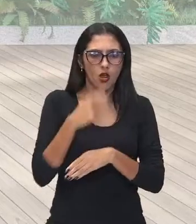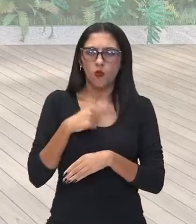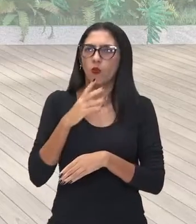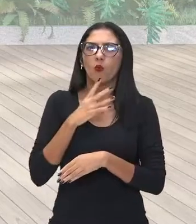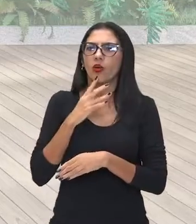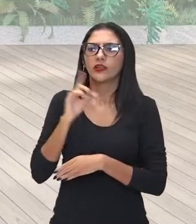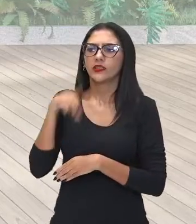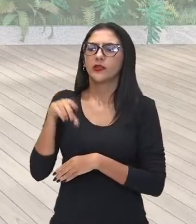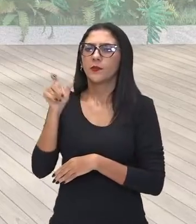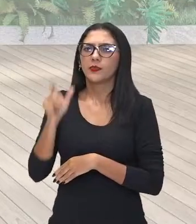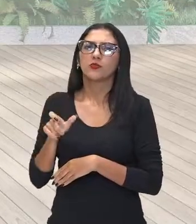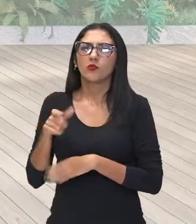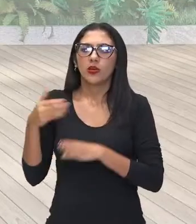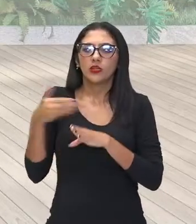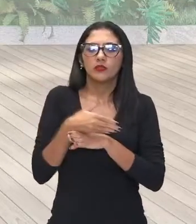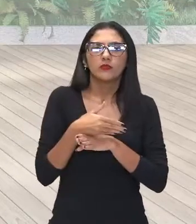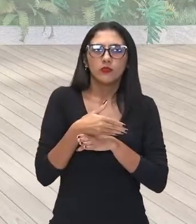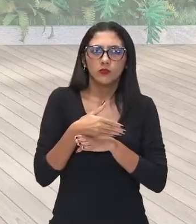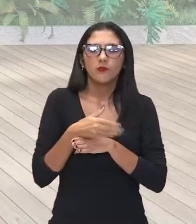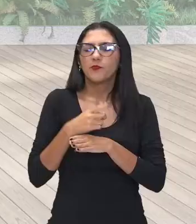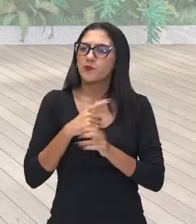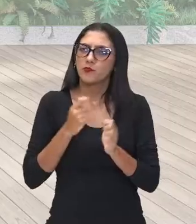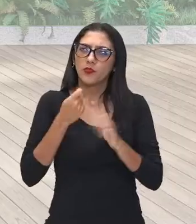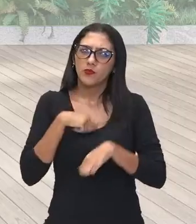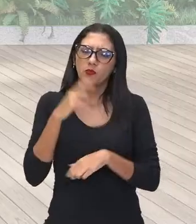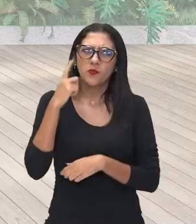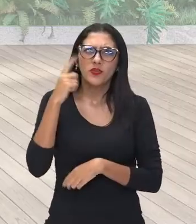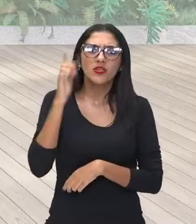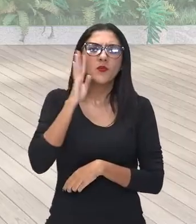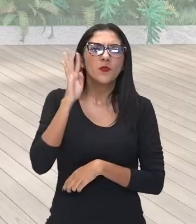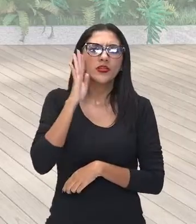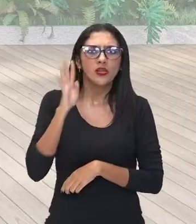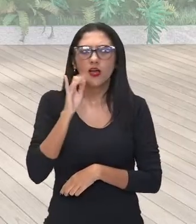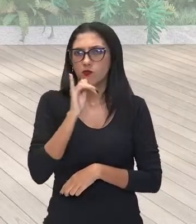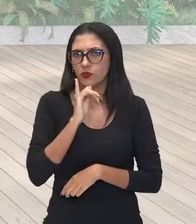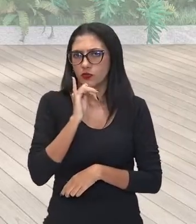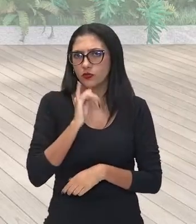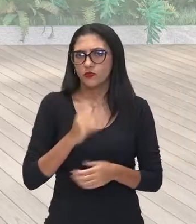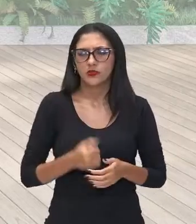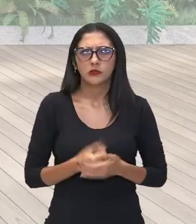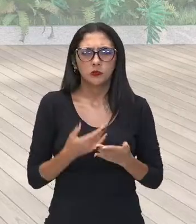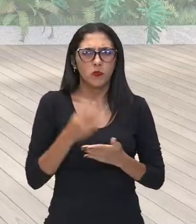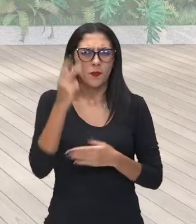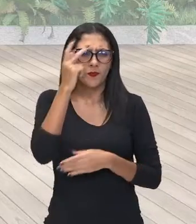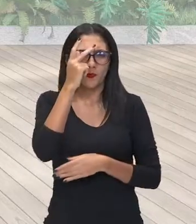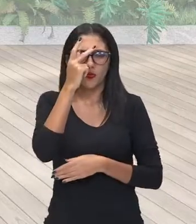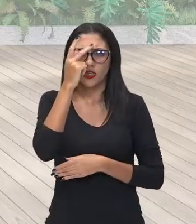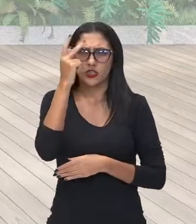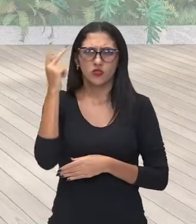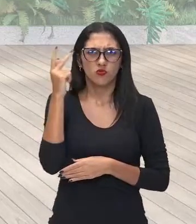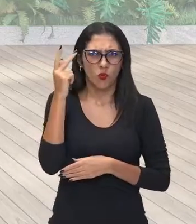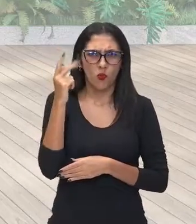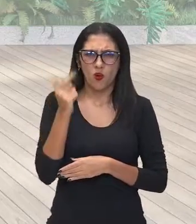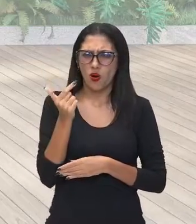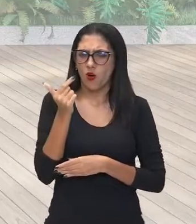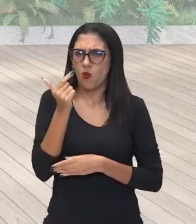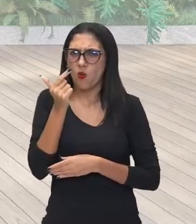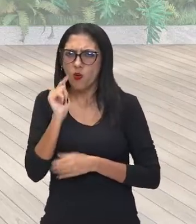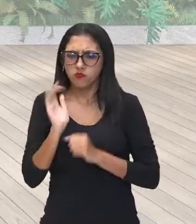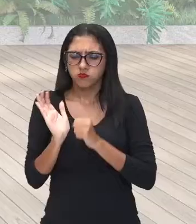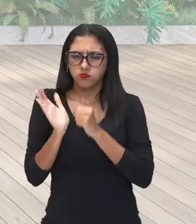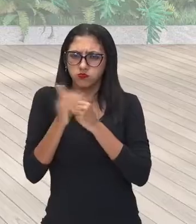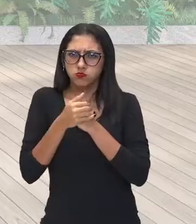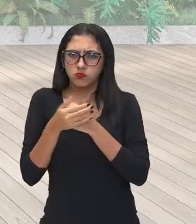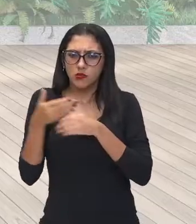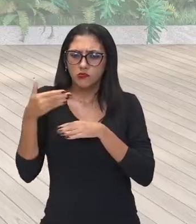né, construir a minha narrativa dizendo que alguém entrou, né, sem ser convidado neste